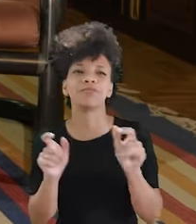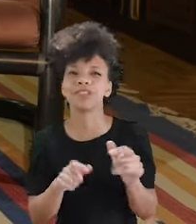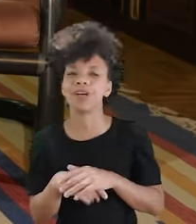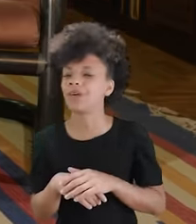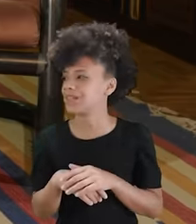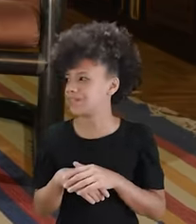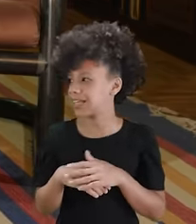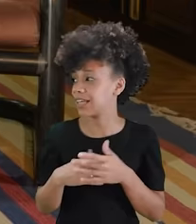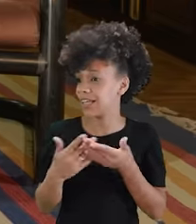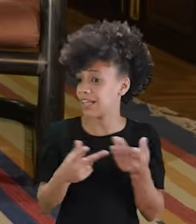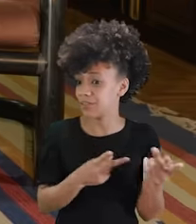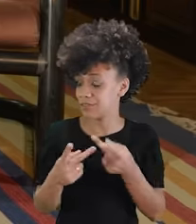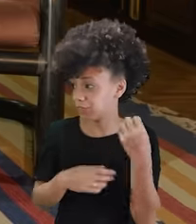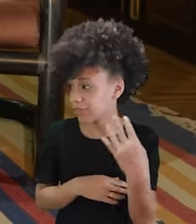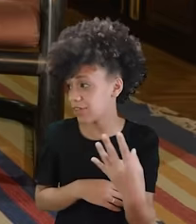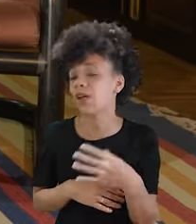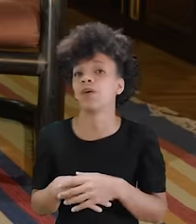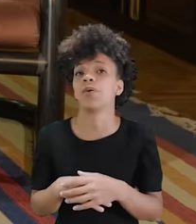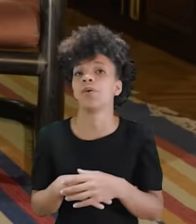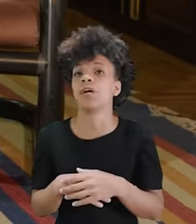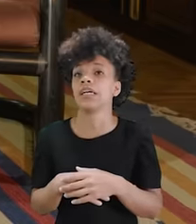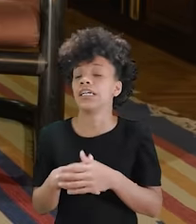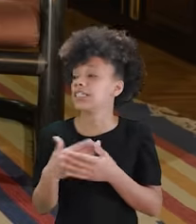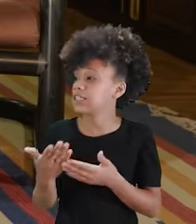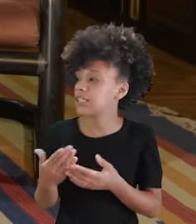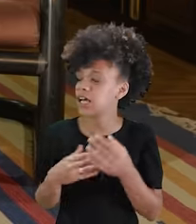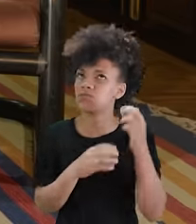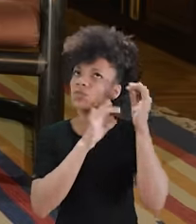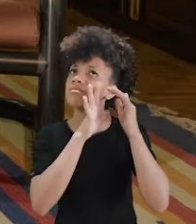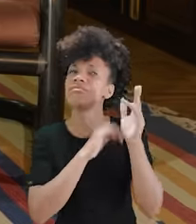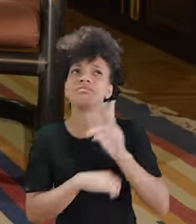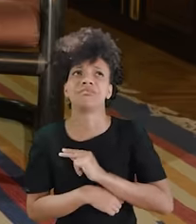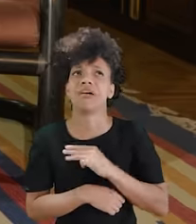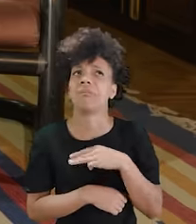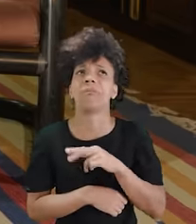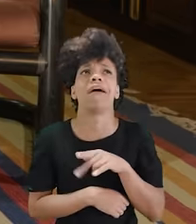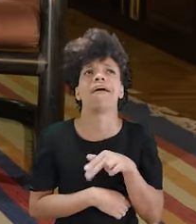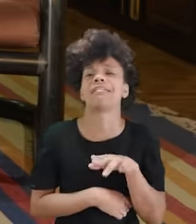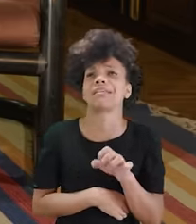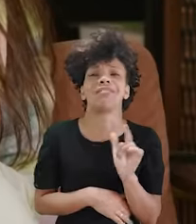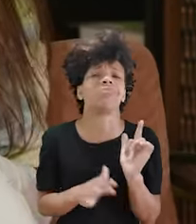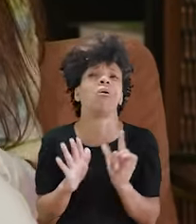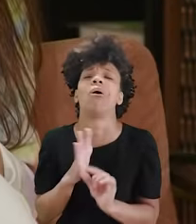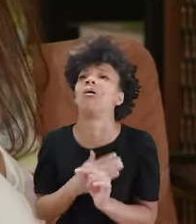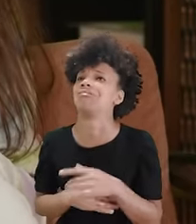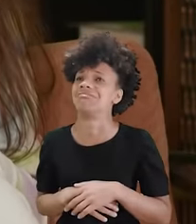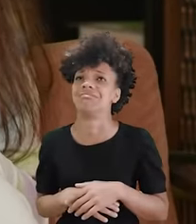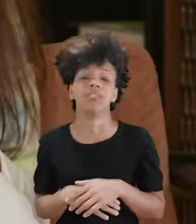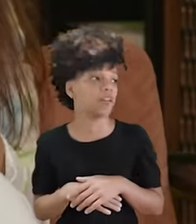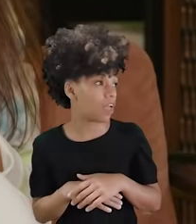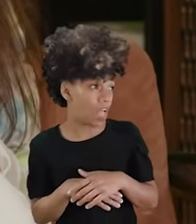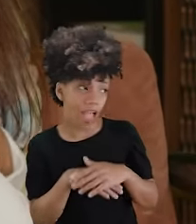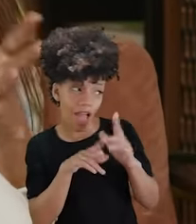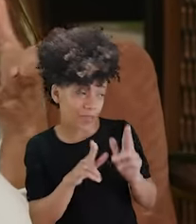bem os tripulantes você não aos passageiros e sua cabeça da assim raio Marco ele vai embora não é